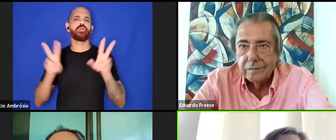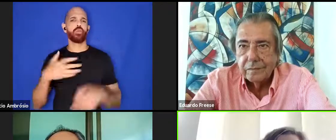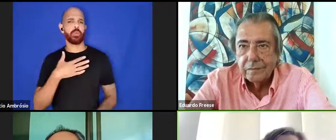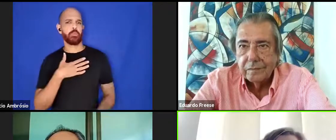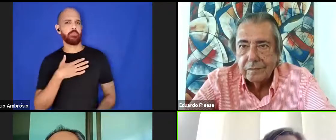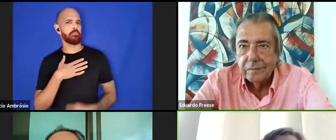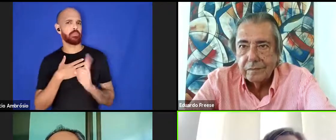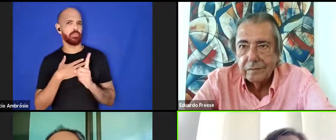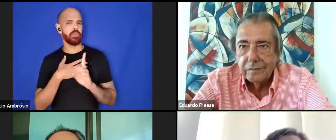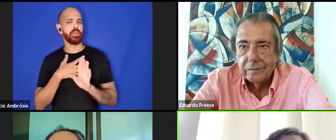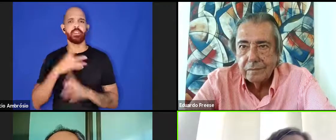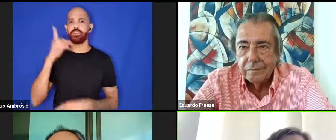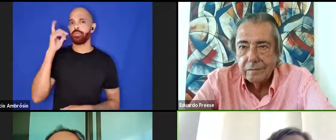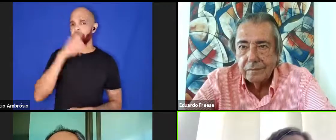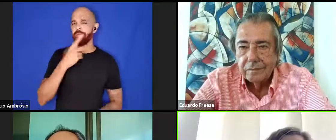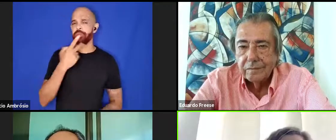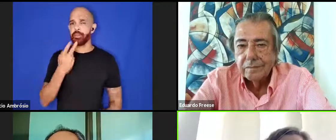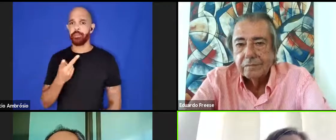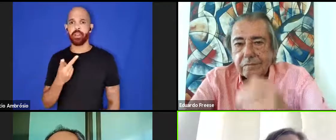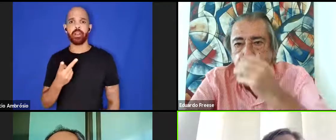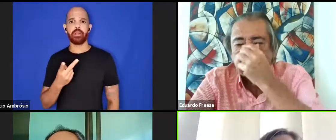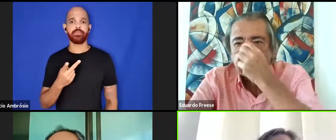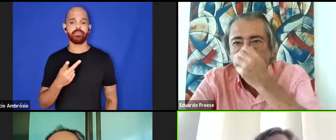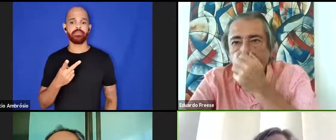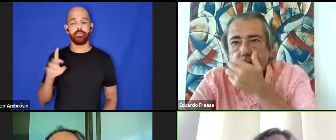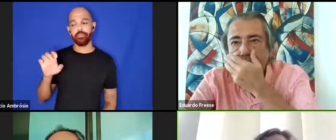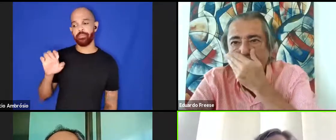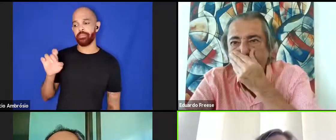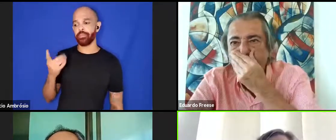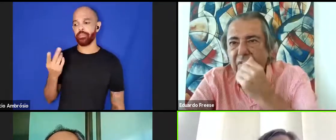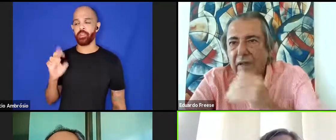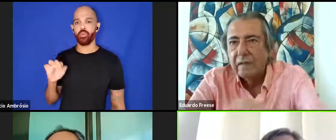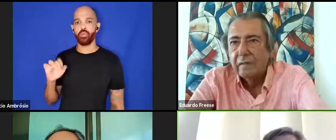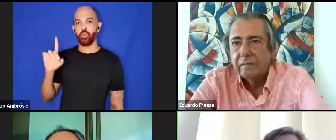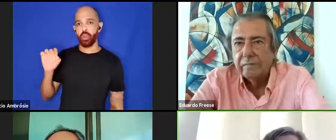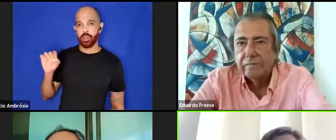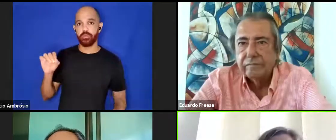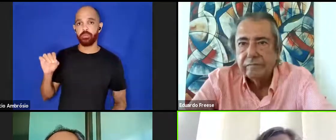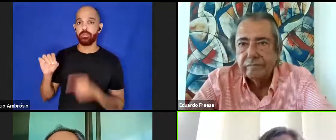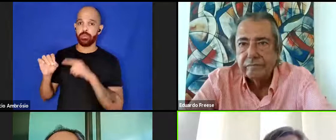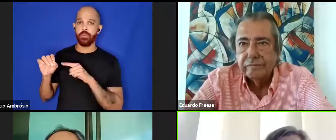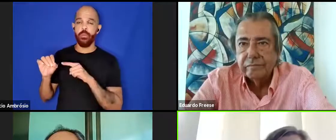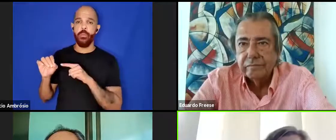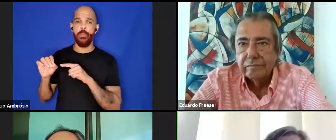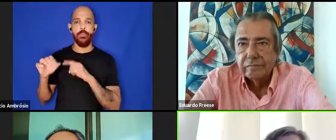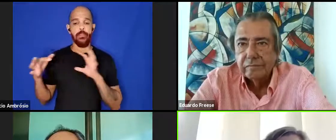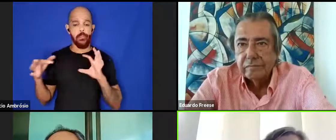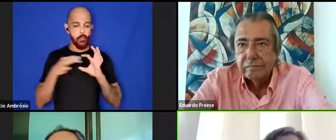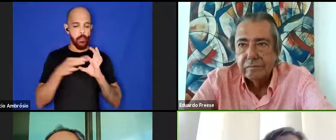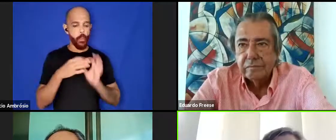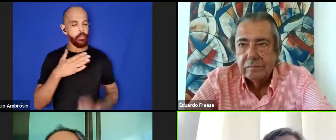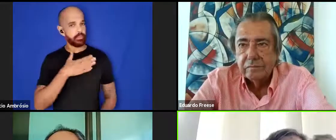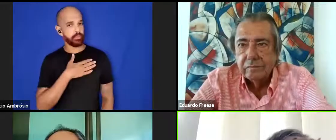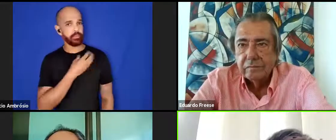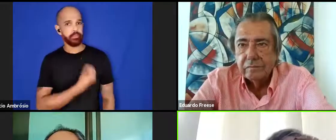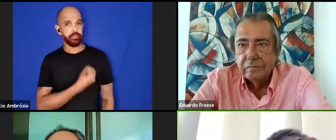muito difícil falar de Eduardo sem imbricar com a minha vida,